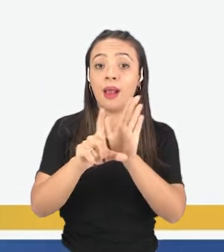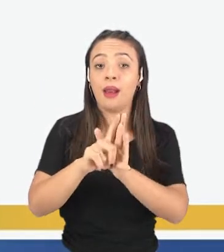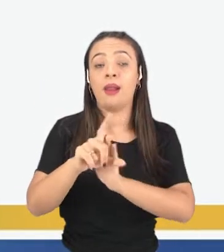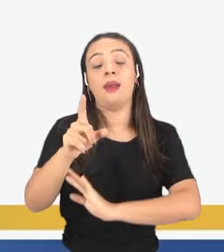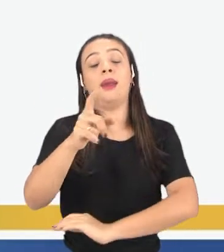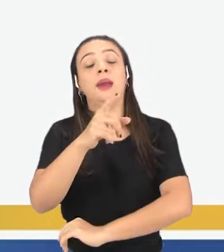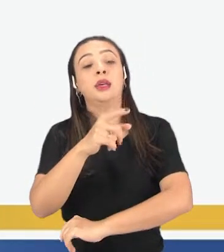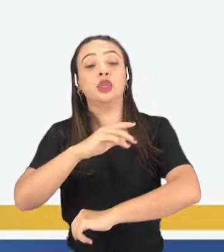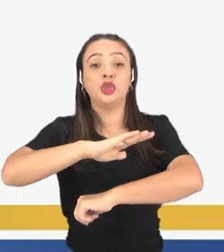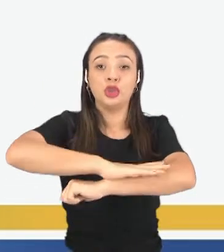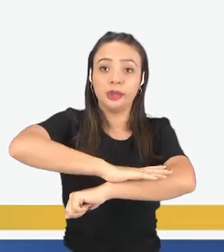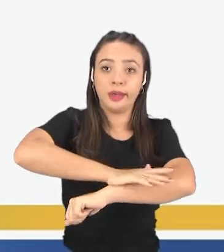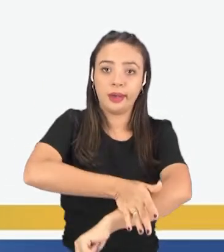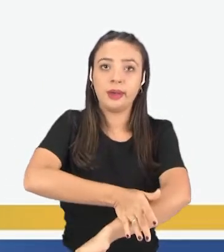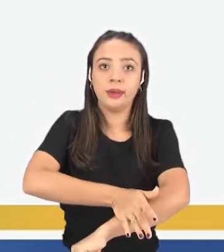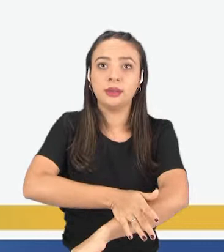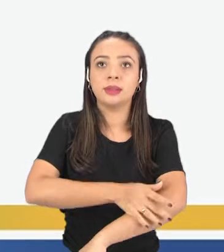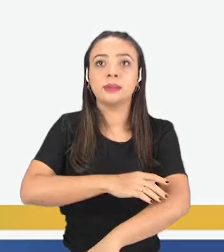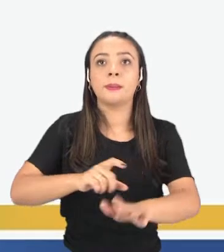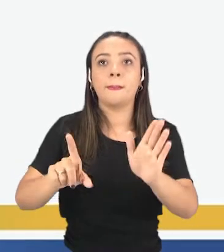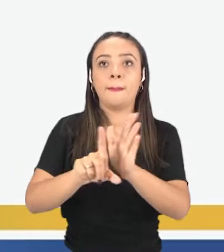Cor, Lei número